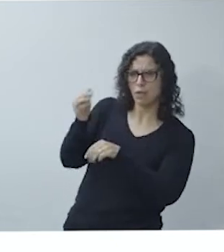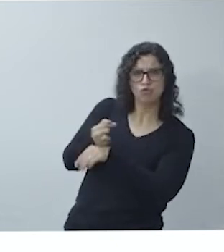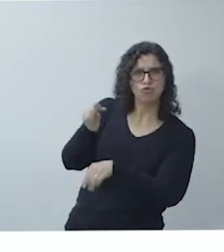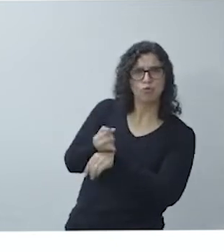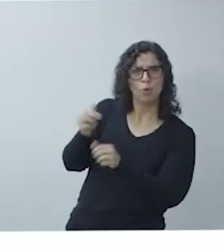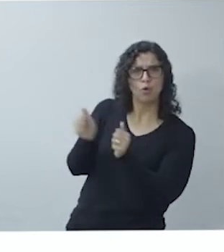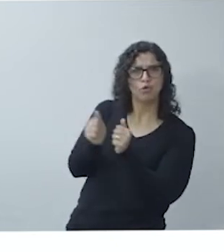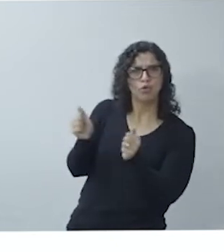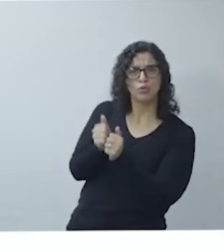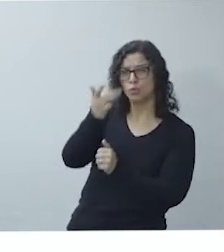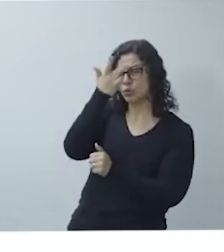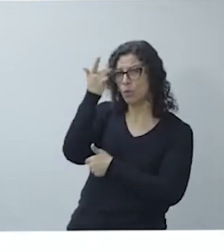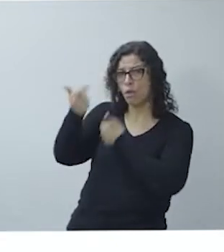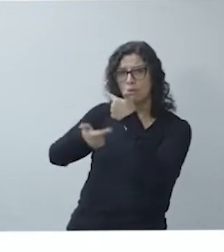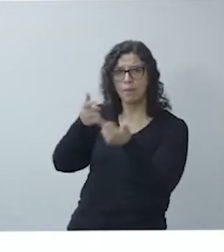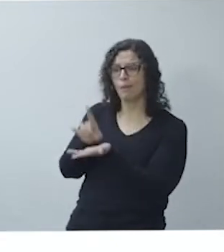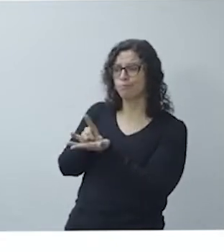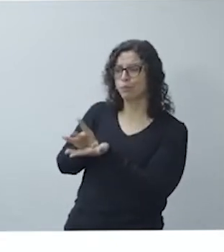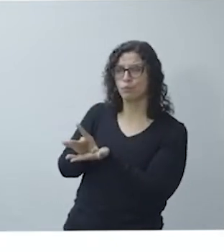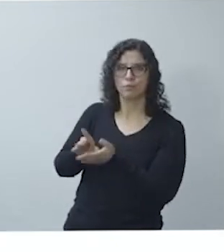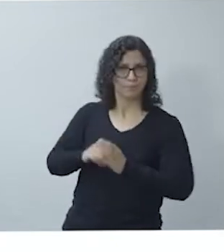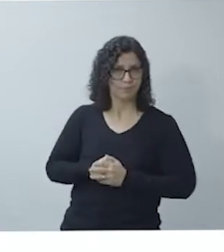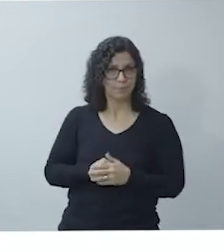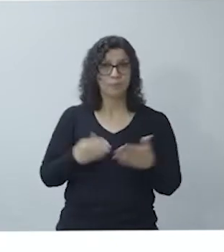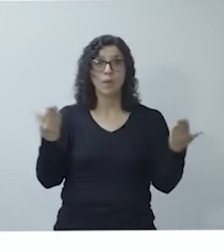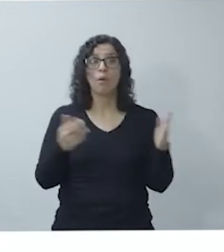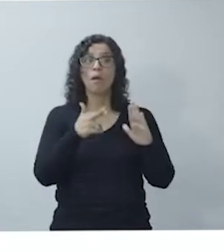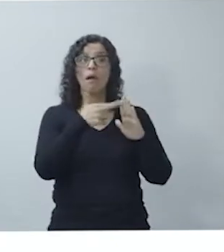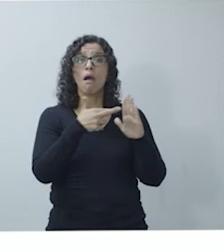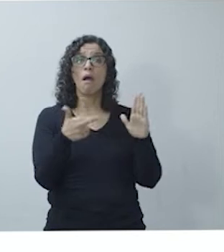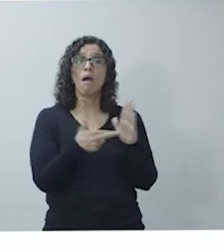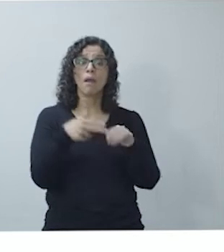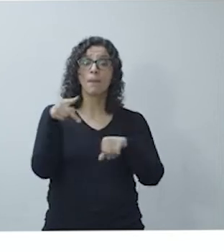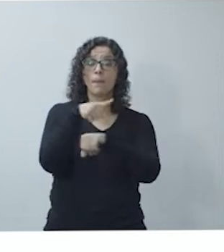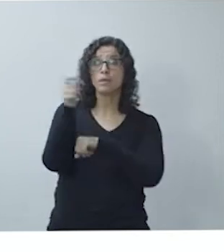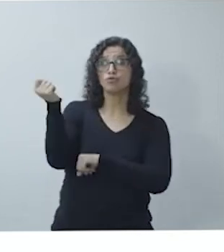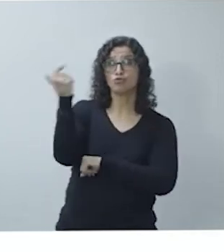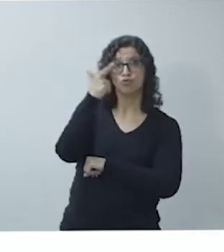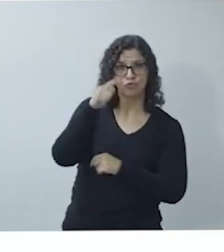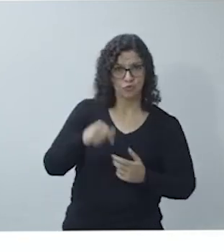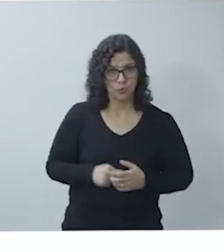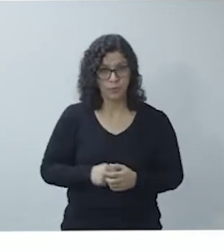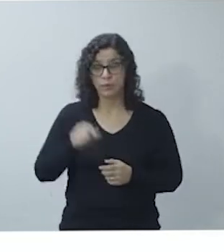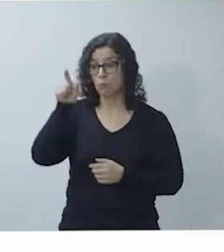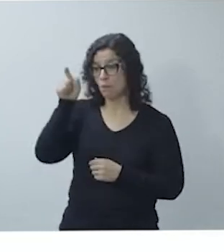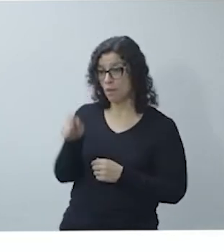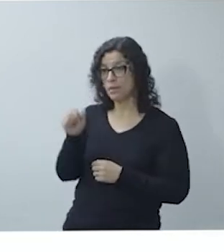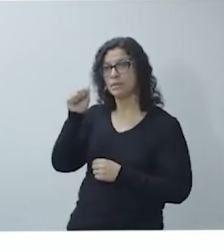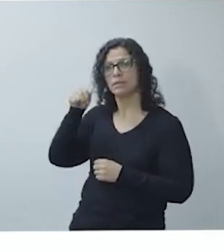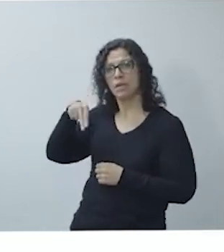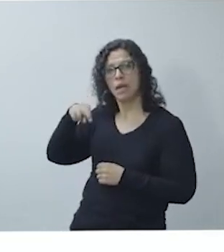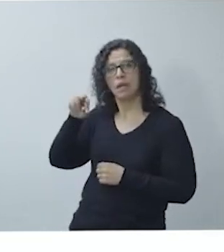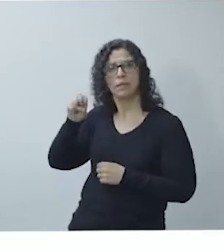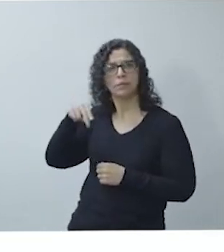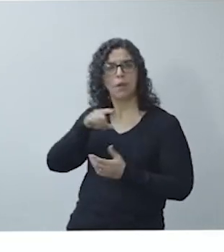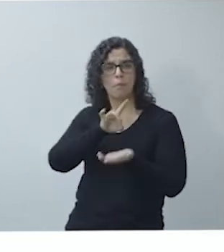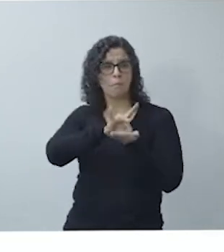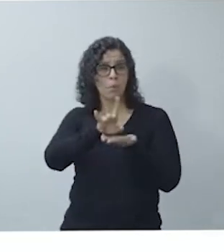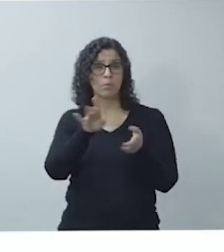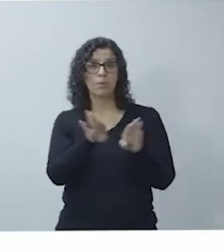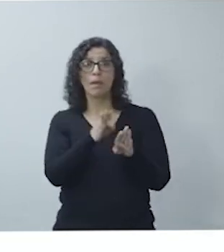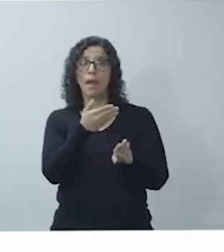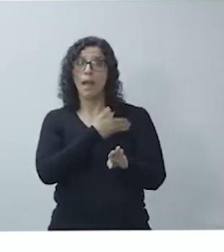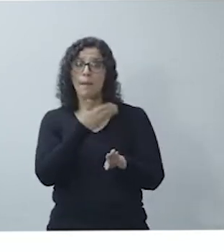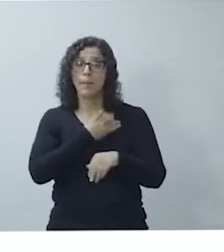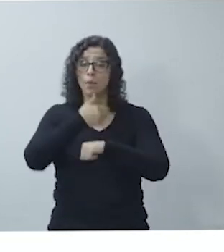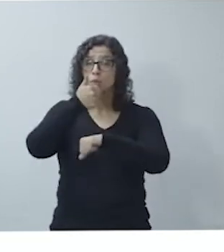empregado, despede-o. É a norma do País do Sol. Com Antenor, depois de despedido, companheiros